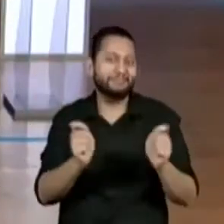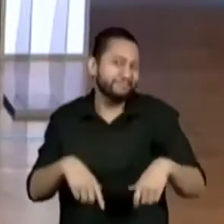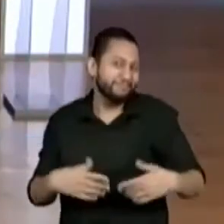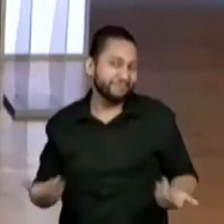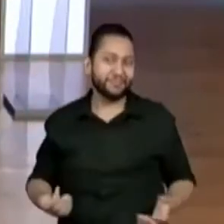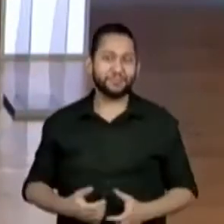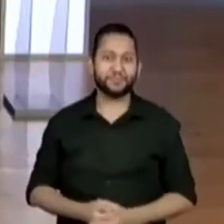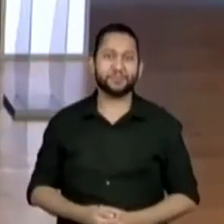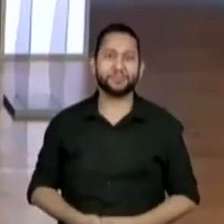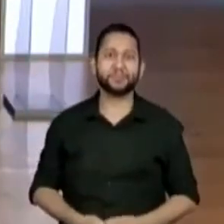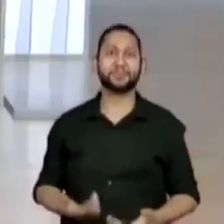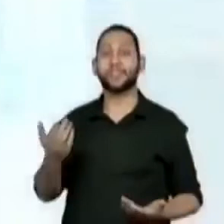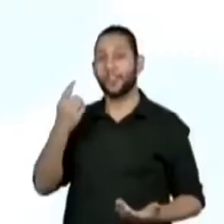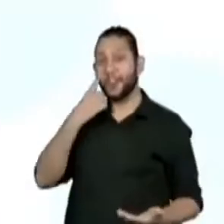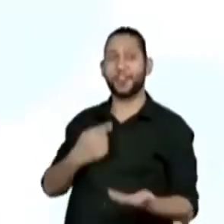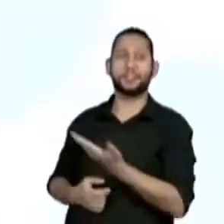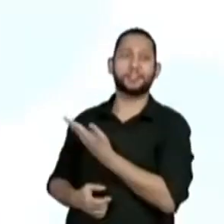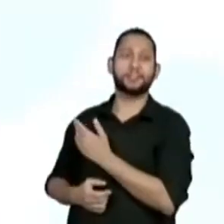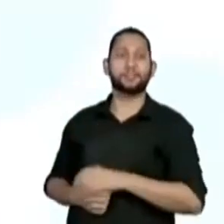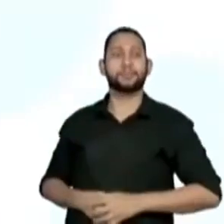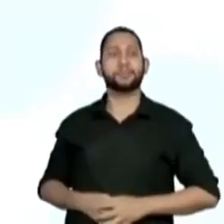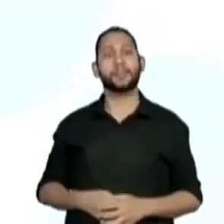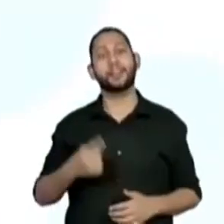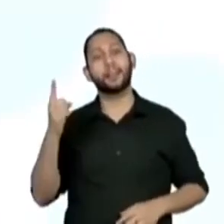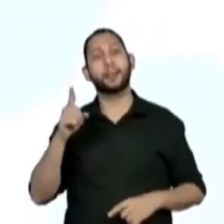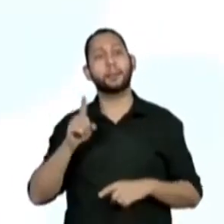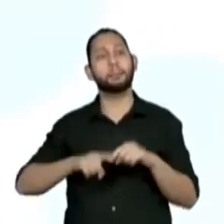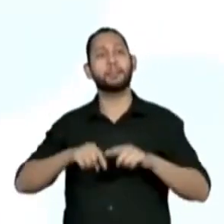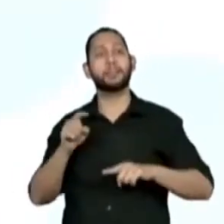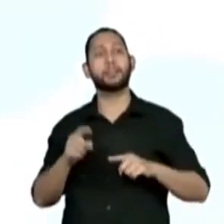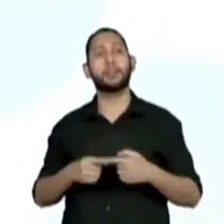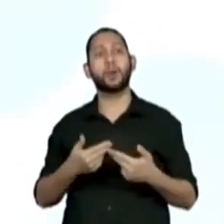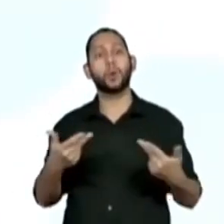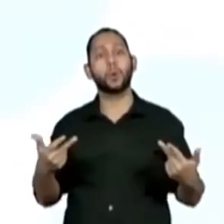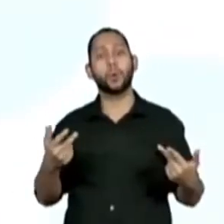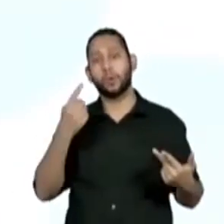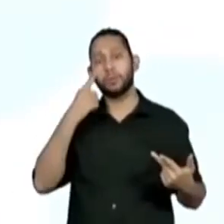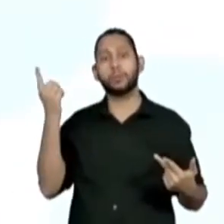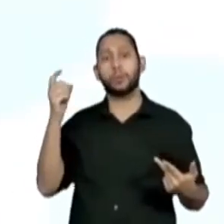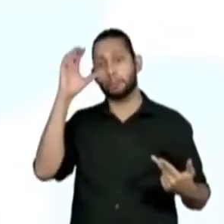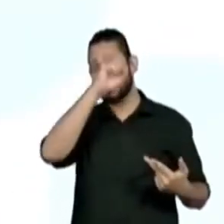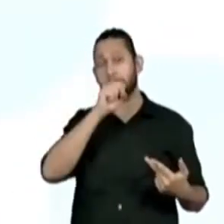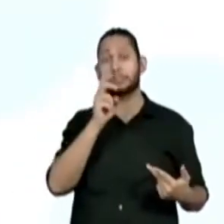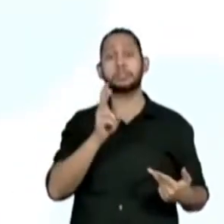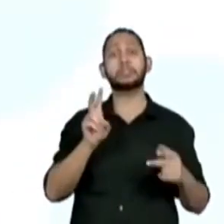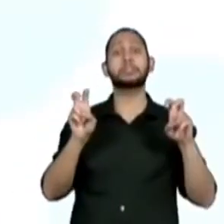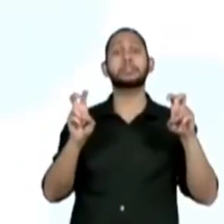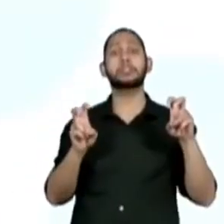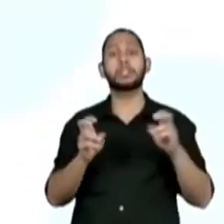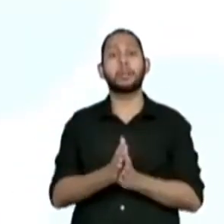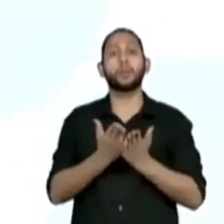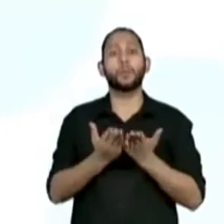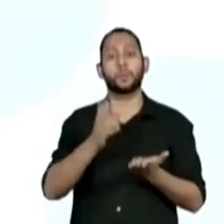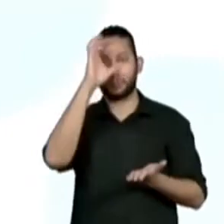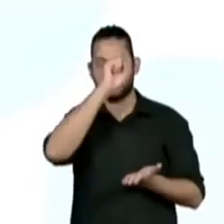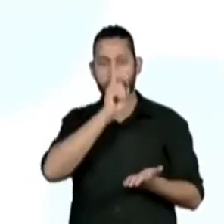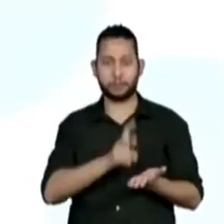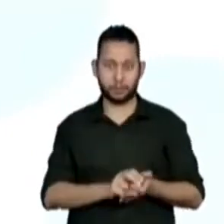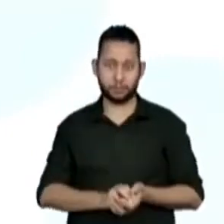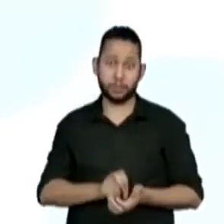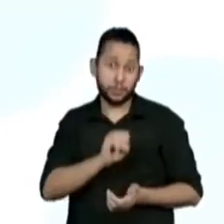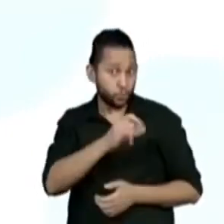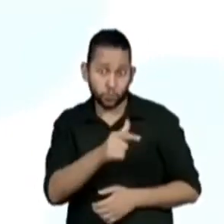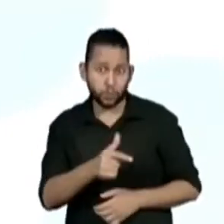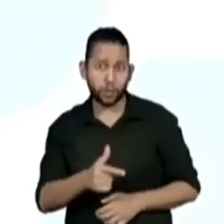E aí vocês têm essa imagem no material do Aprender Sempre. E se não tiver, tira o print aí da tela ou a fotografia da TV